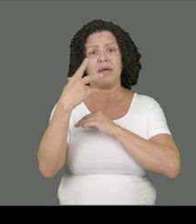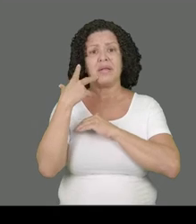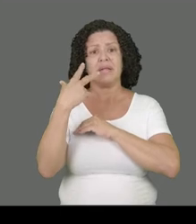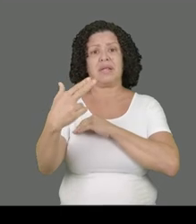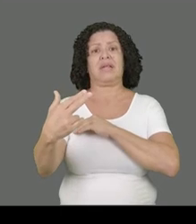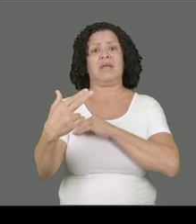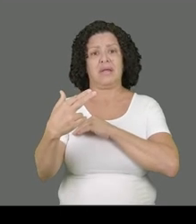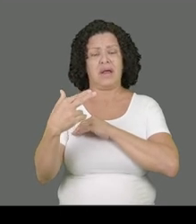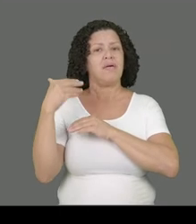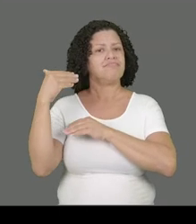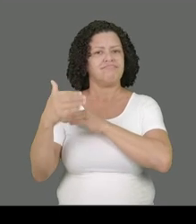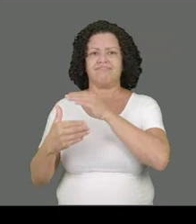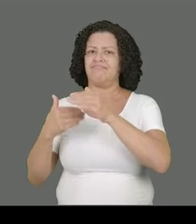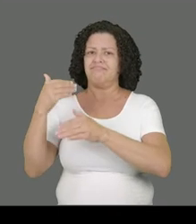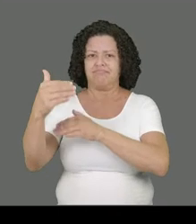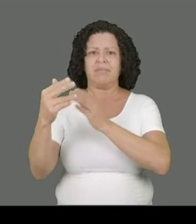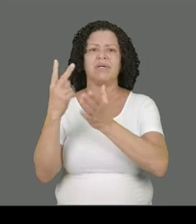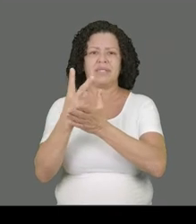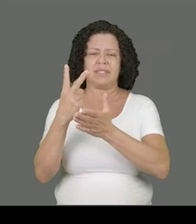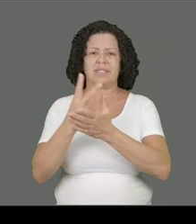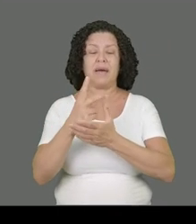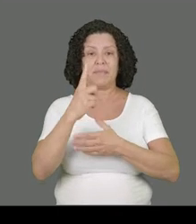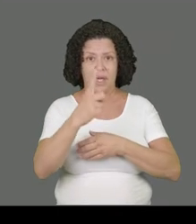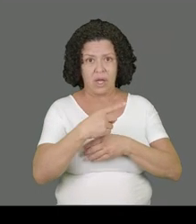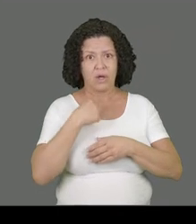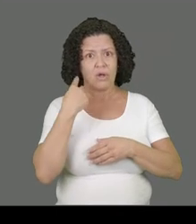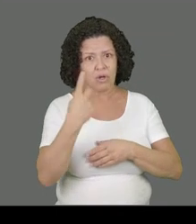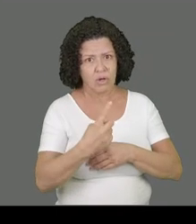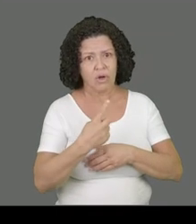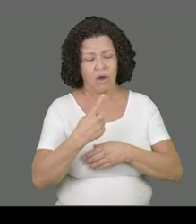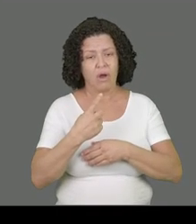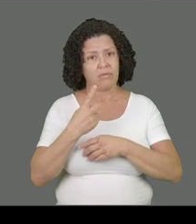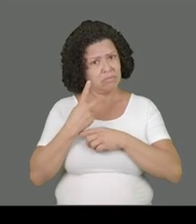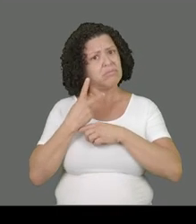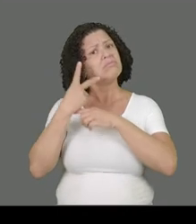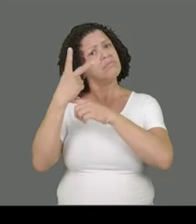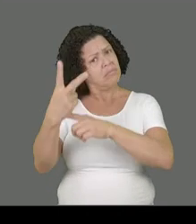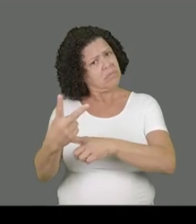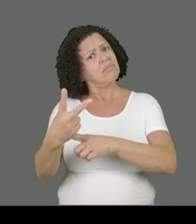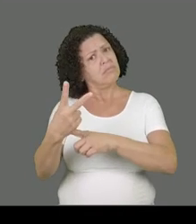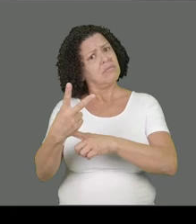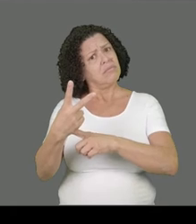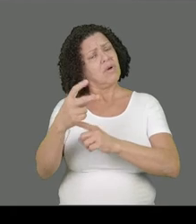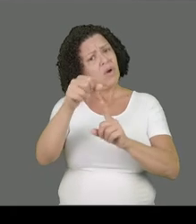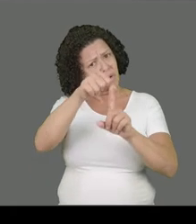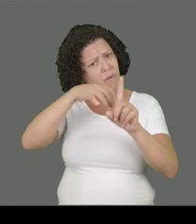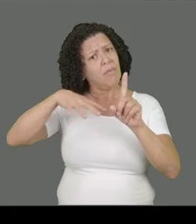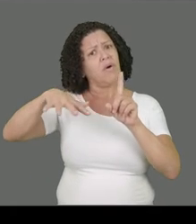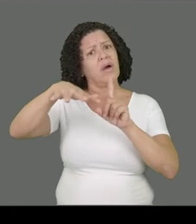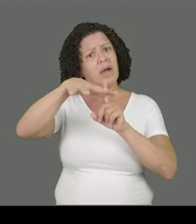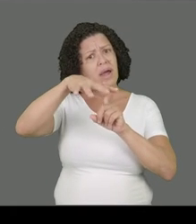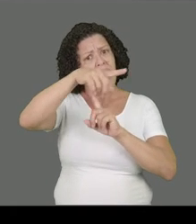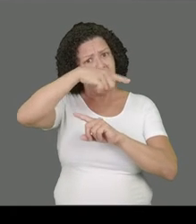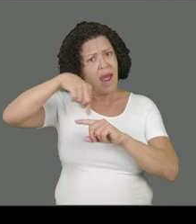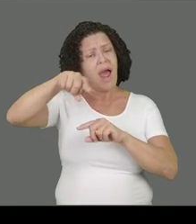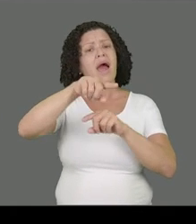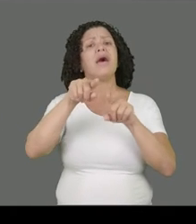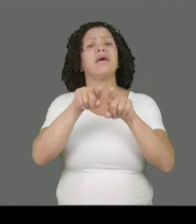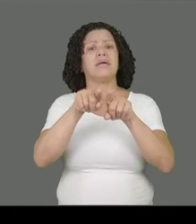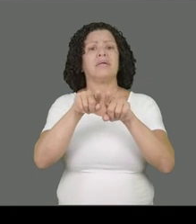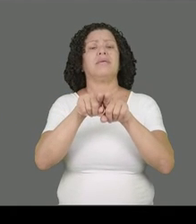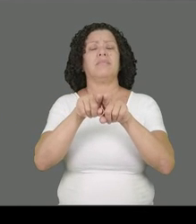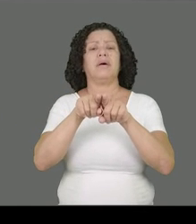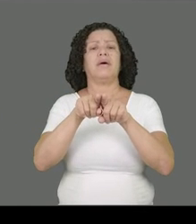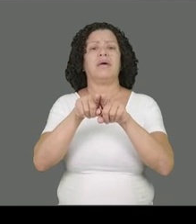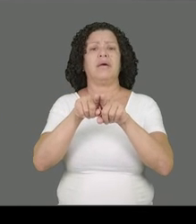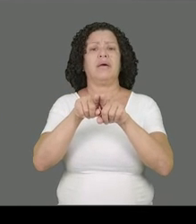é uma lei natural. Tudo progride. E nós buscamos isso como sociedade,